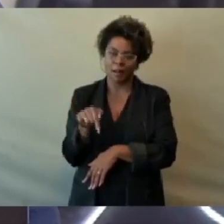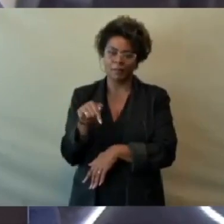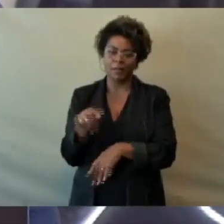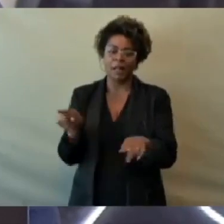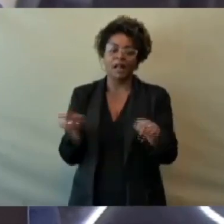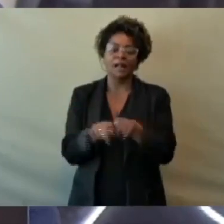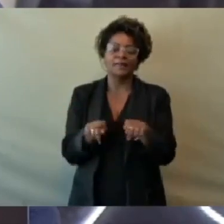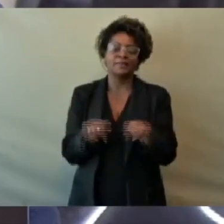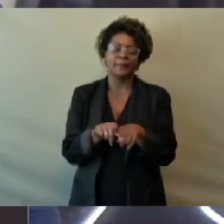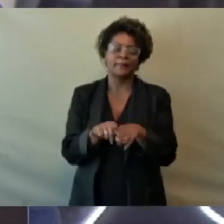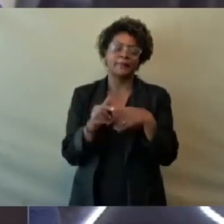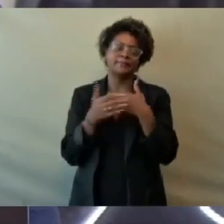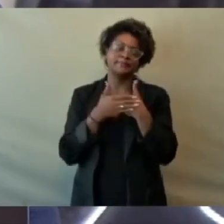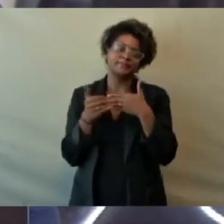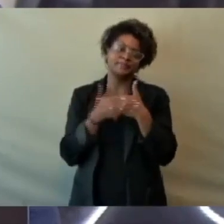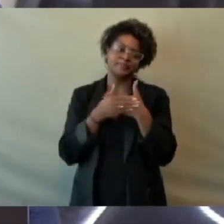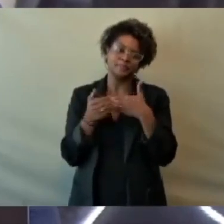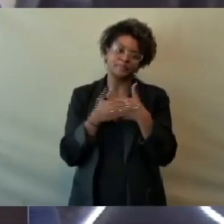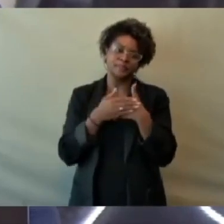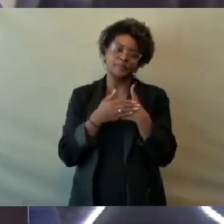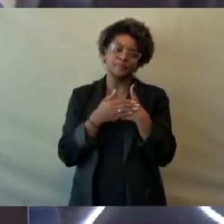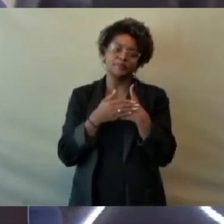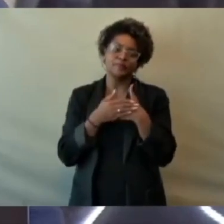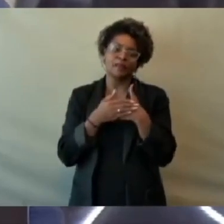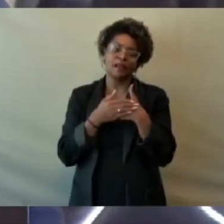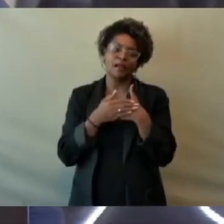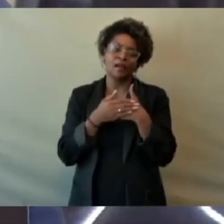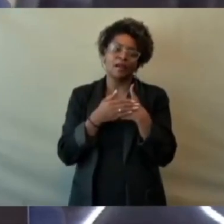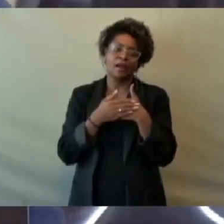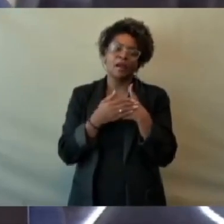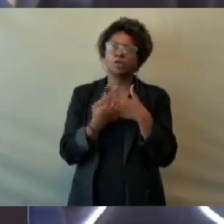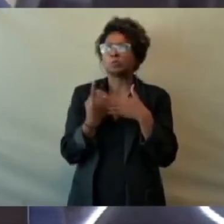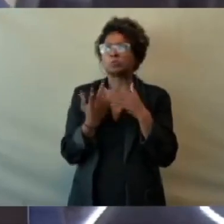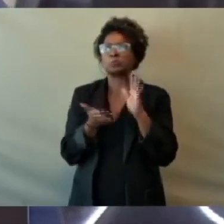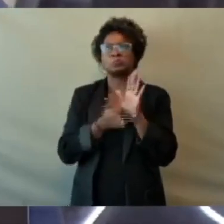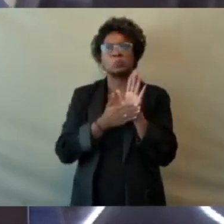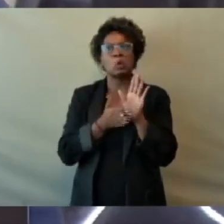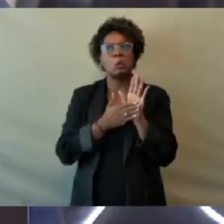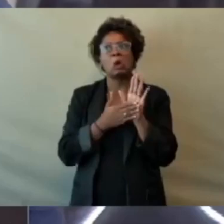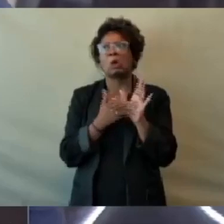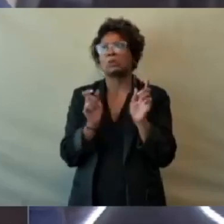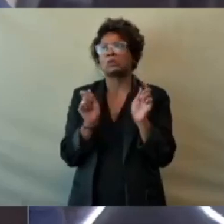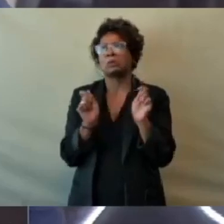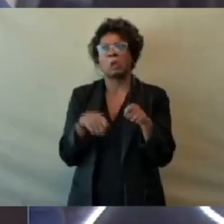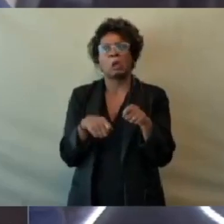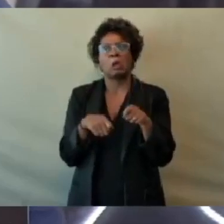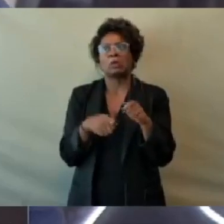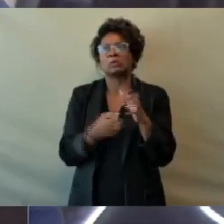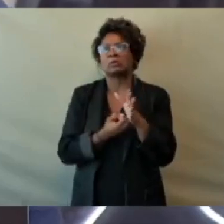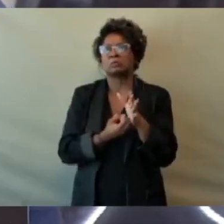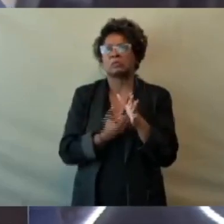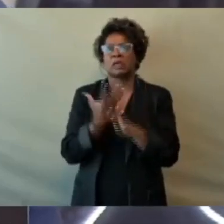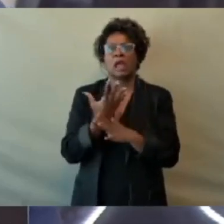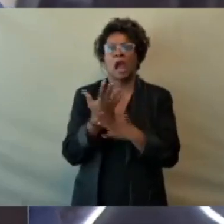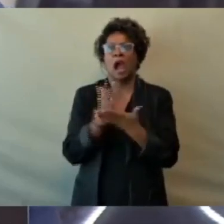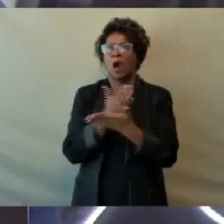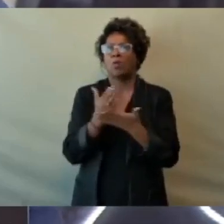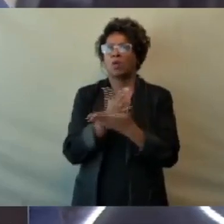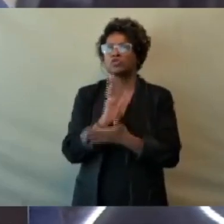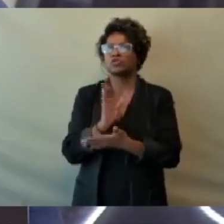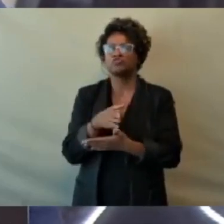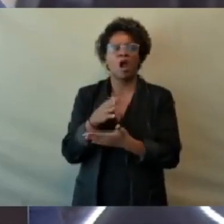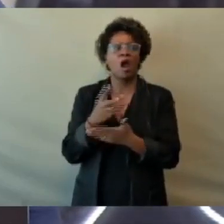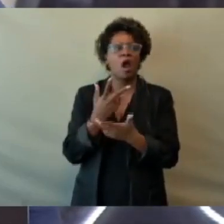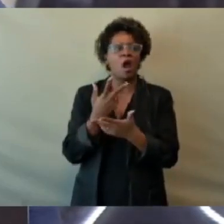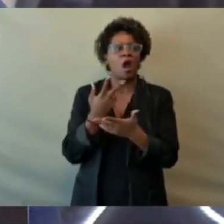de alguma proposta que possa surgir de alguma coisa que já está em andamento aí no executivo para que essas